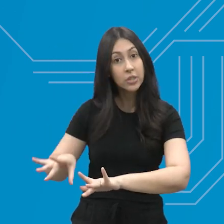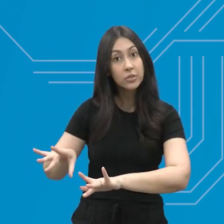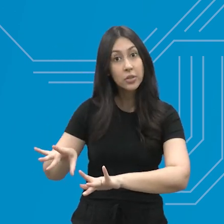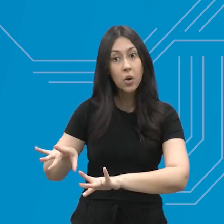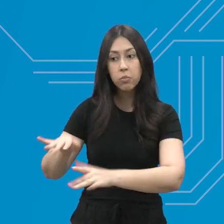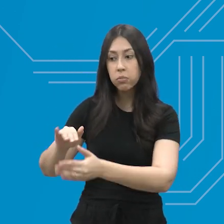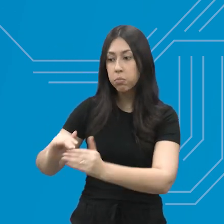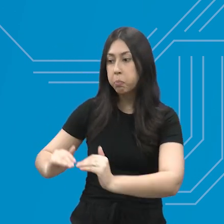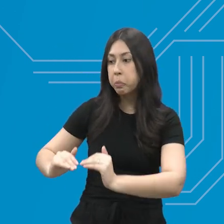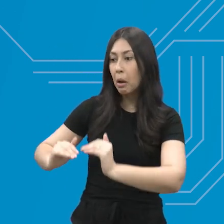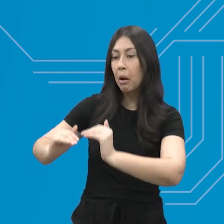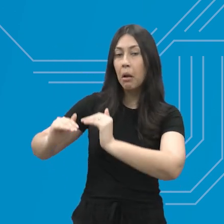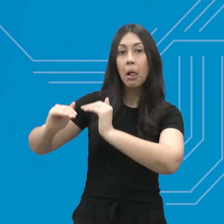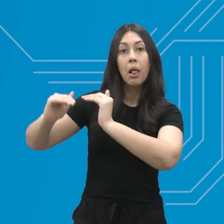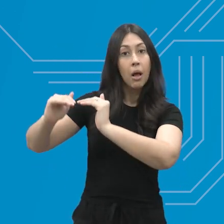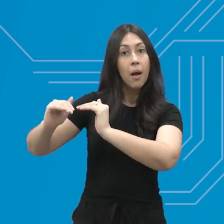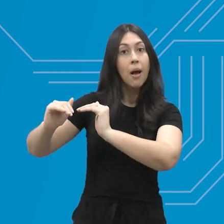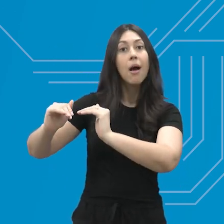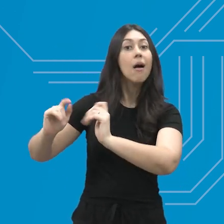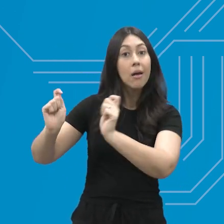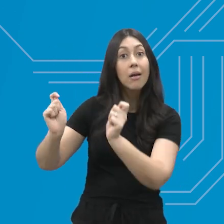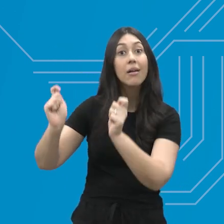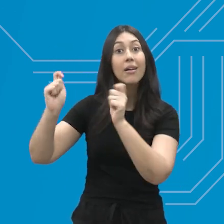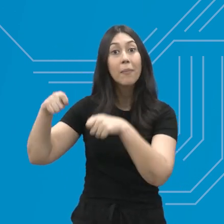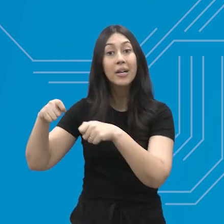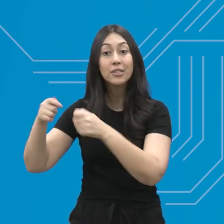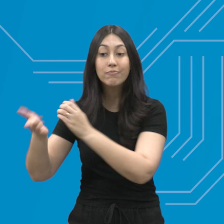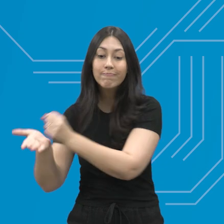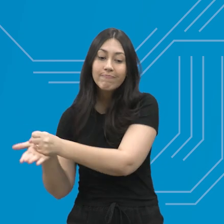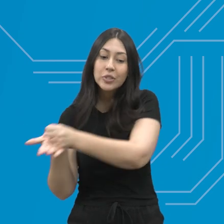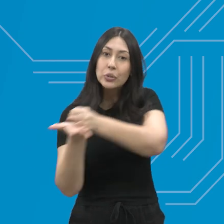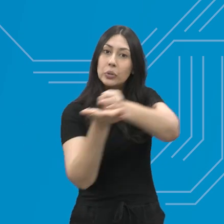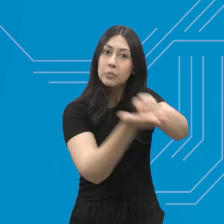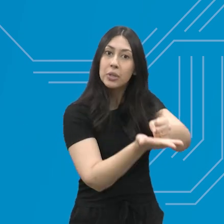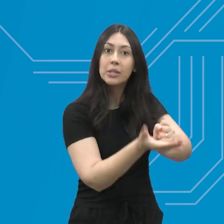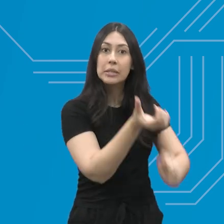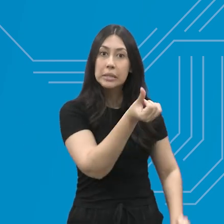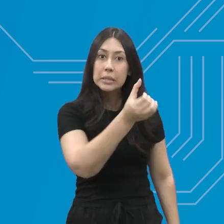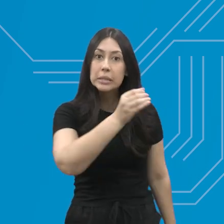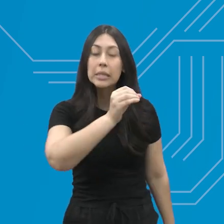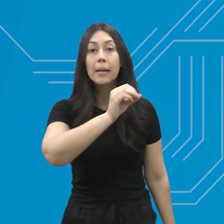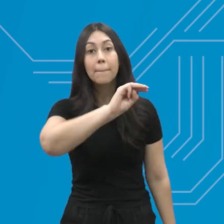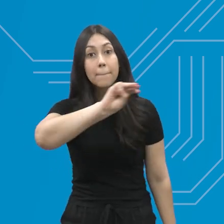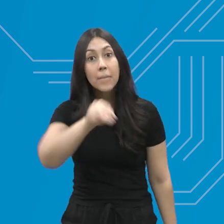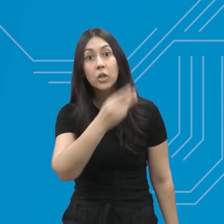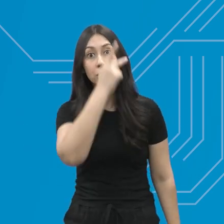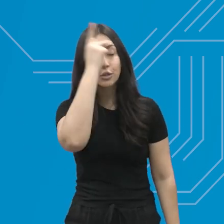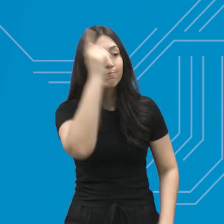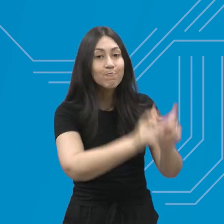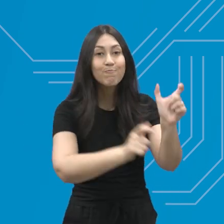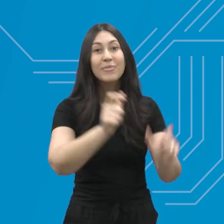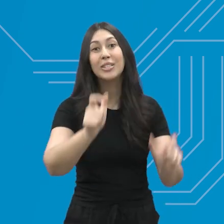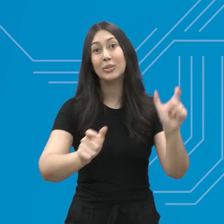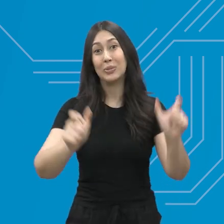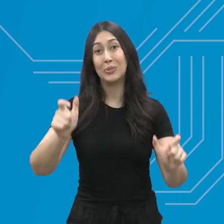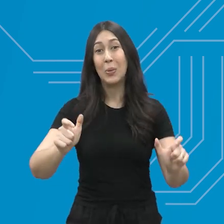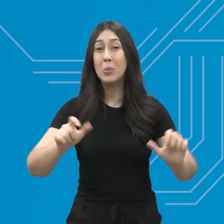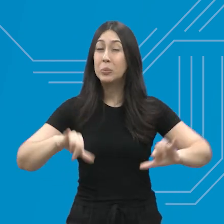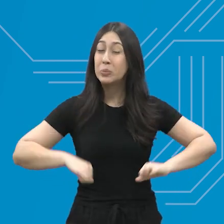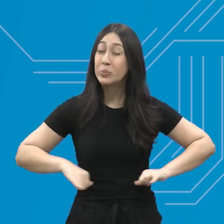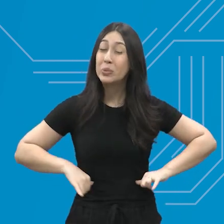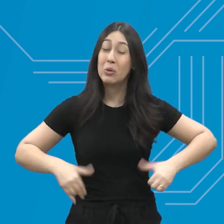lixo. Esse montante poderia suprir a necessidade de 60 milhões de pessoas que têm